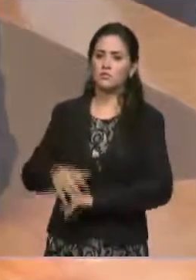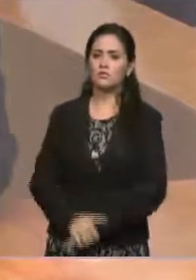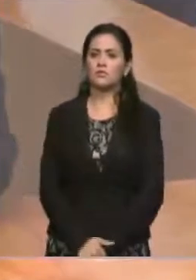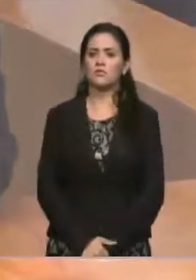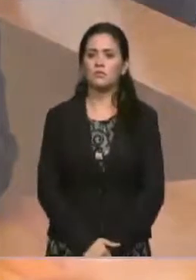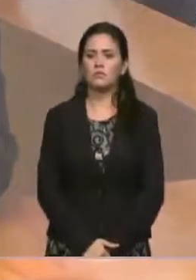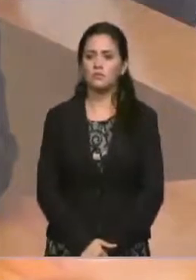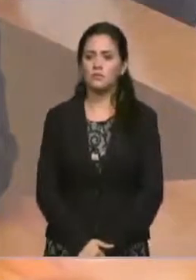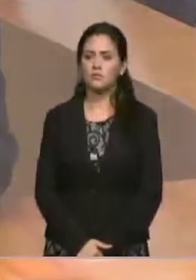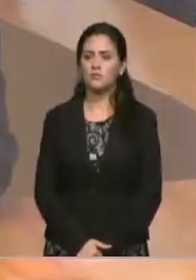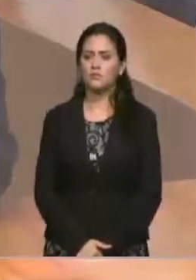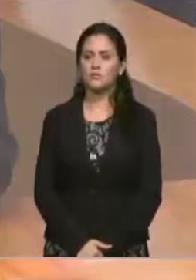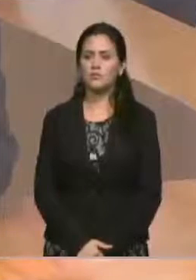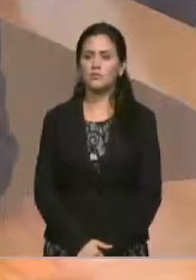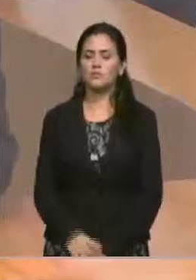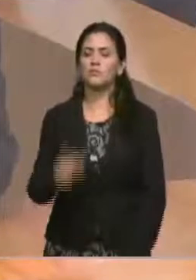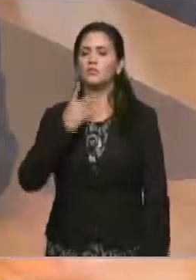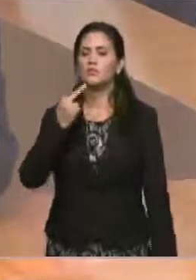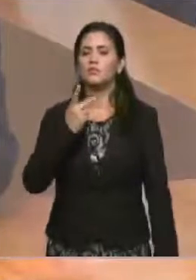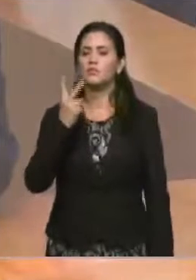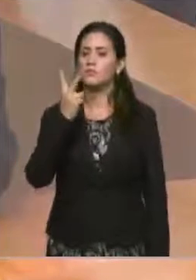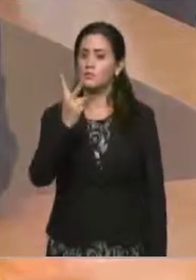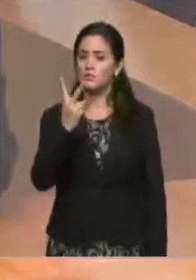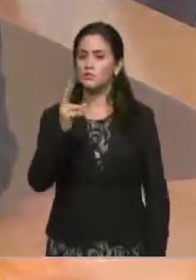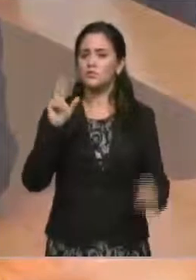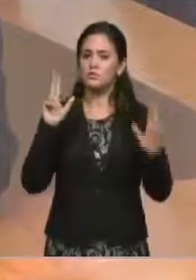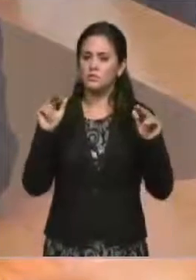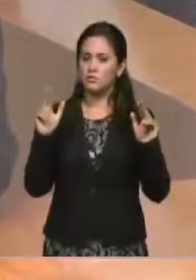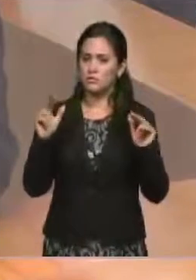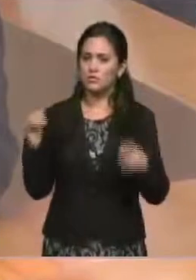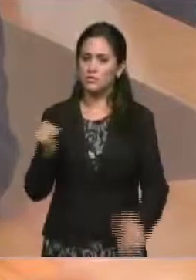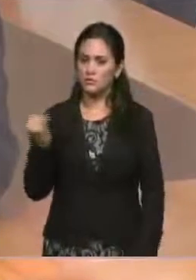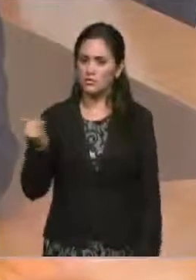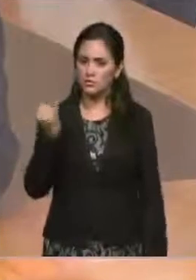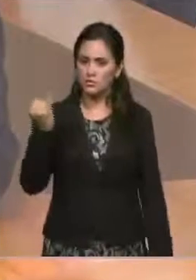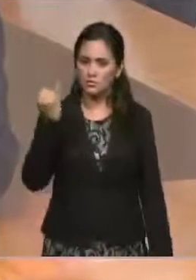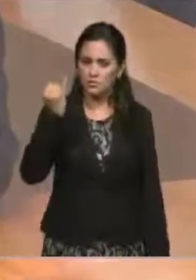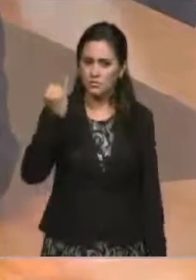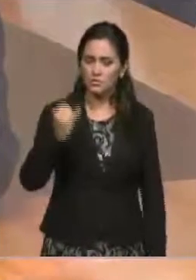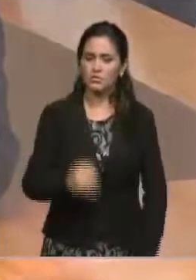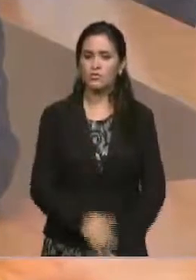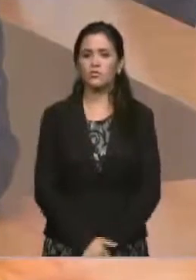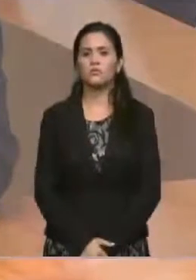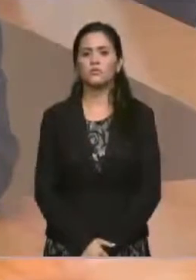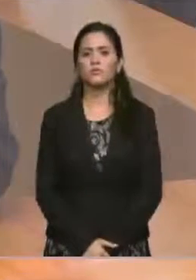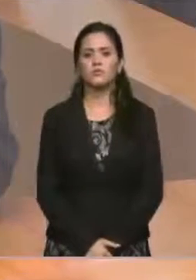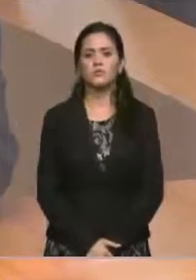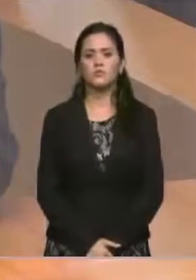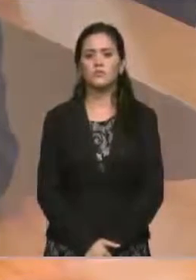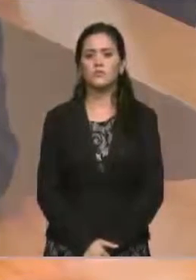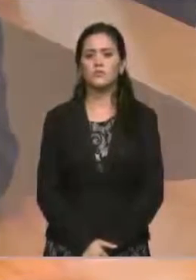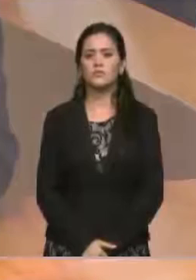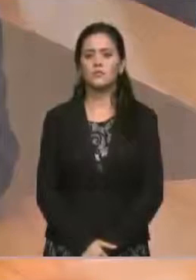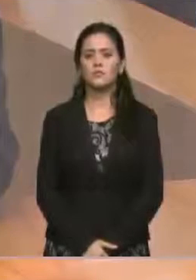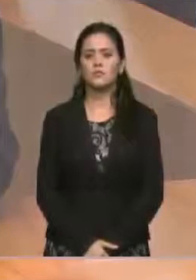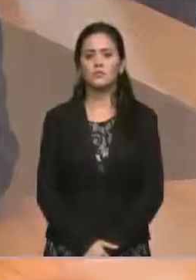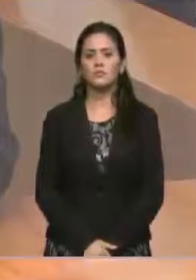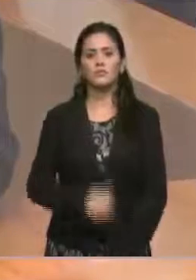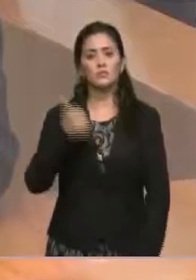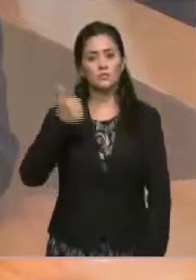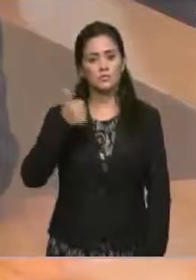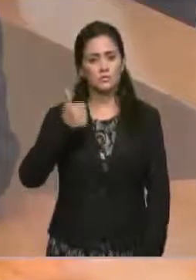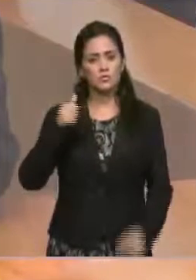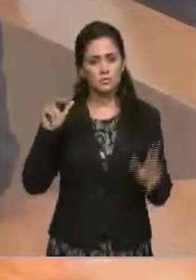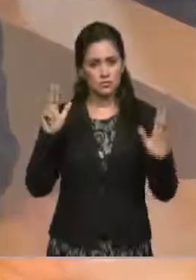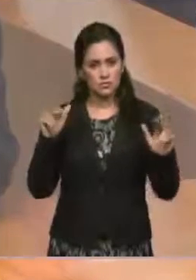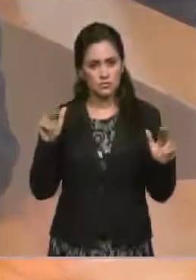para tratar sobre dois assuntos muito importantes. O primeiro, que já